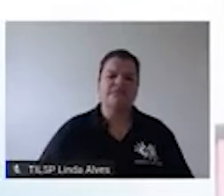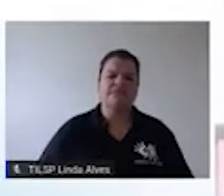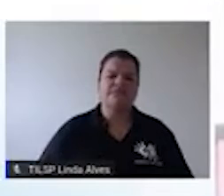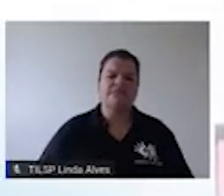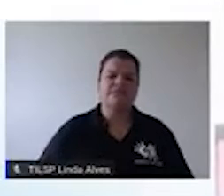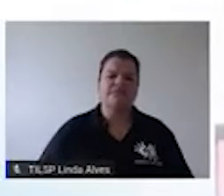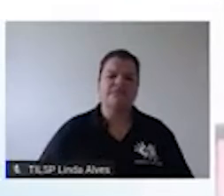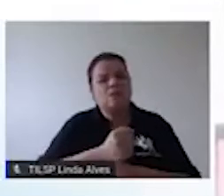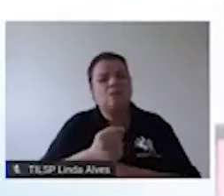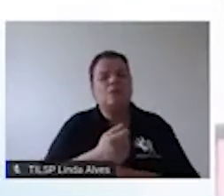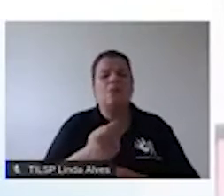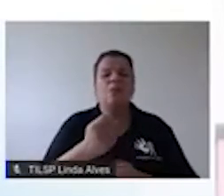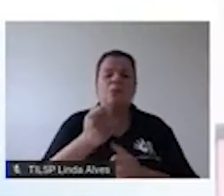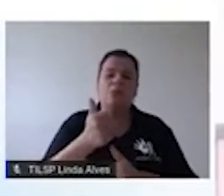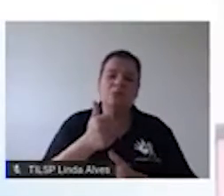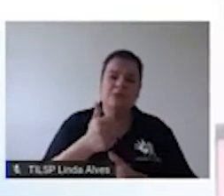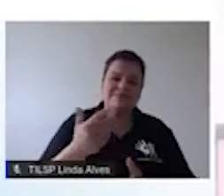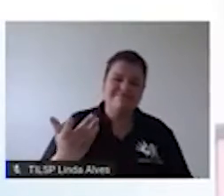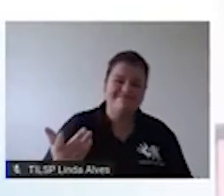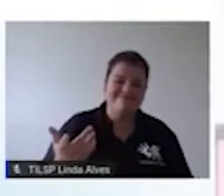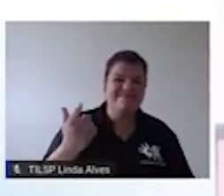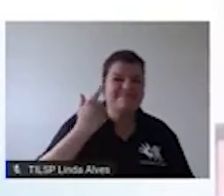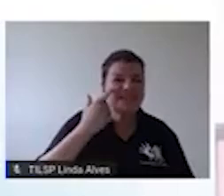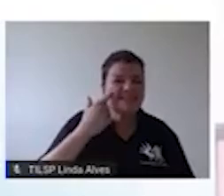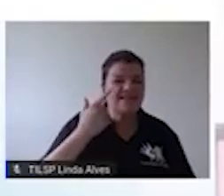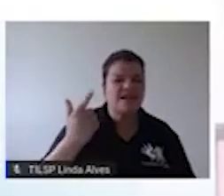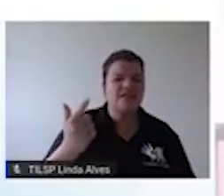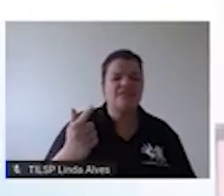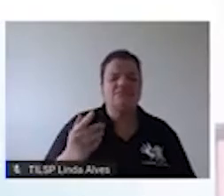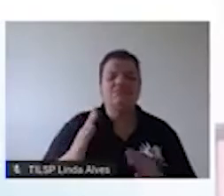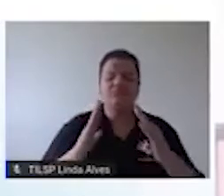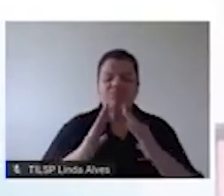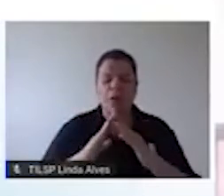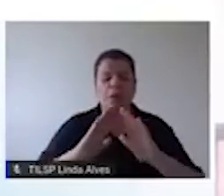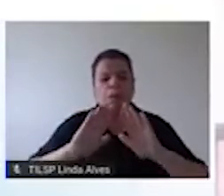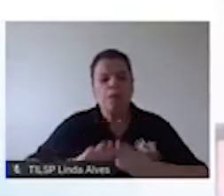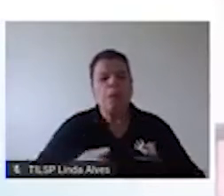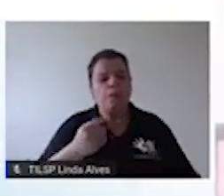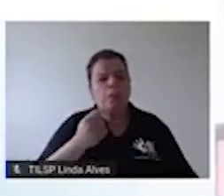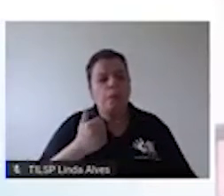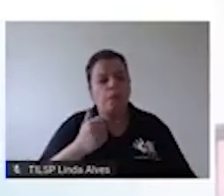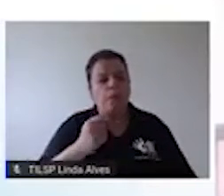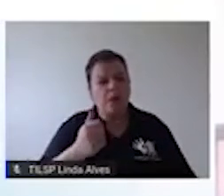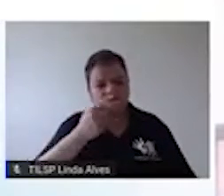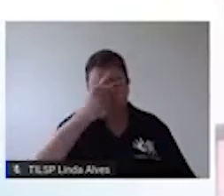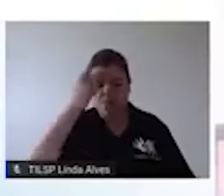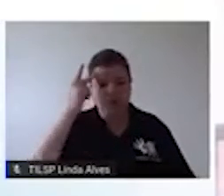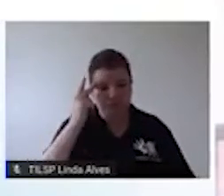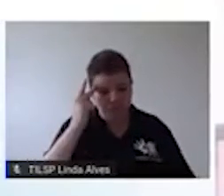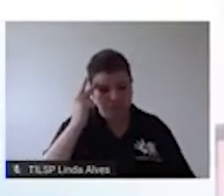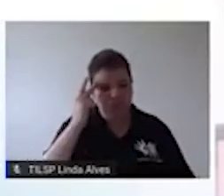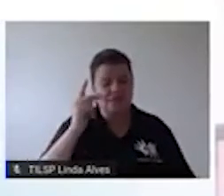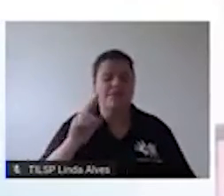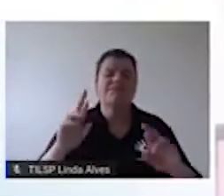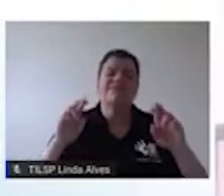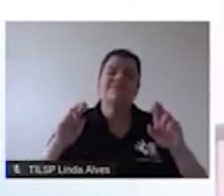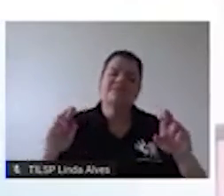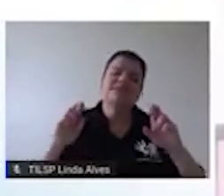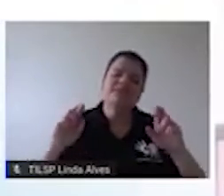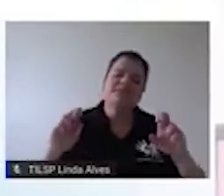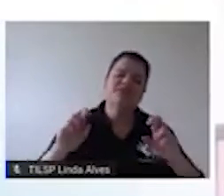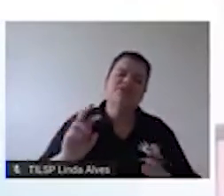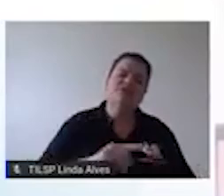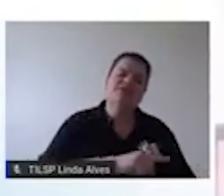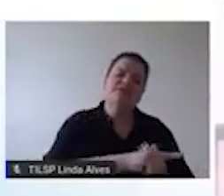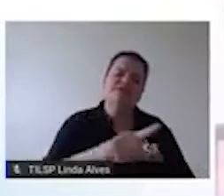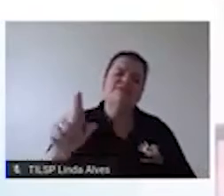gente refletir, da gente pensar, ficar com poucas pessoas em casa ali, porque não pode ter aglomeração. E eu desejo assim que o senhor tenha um